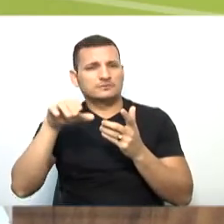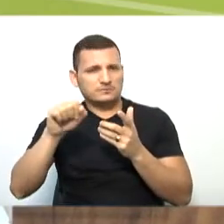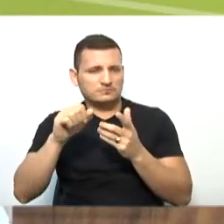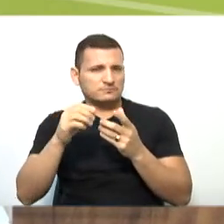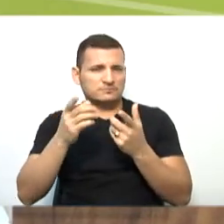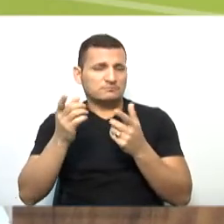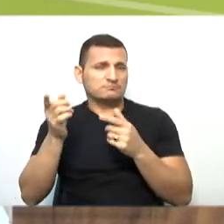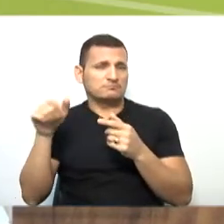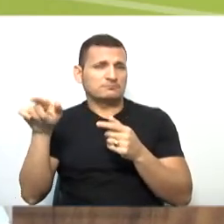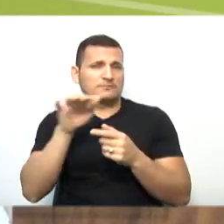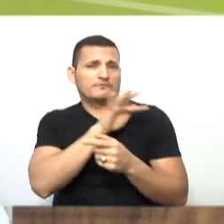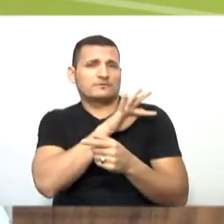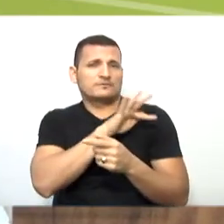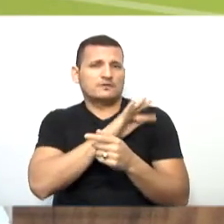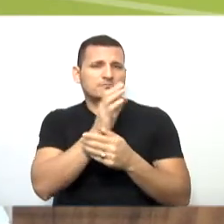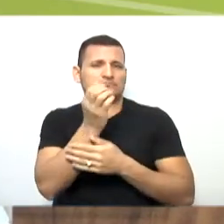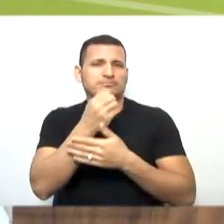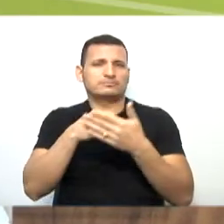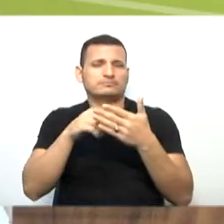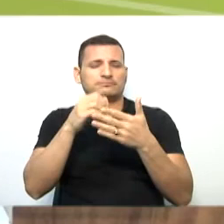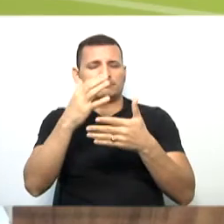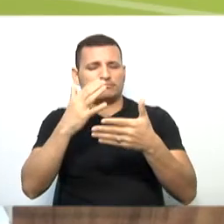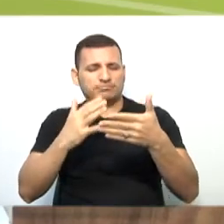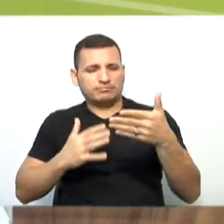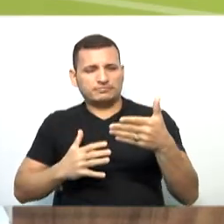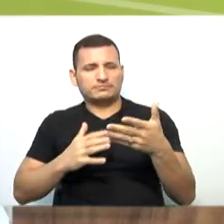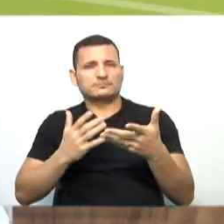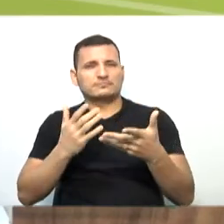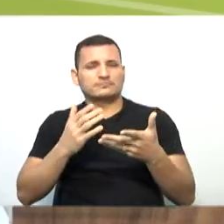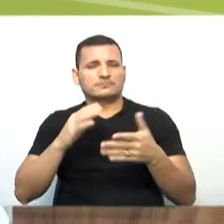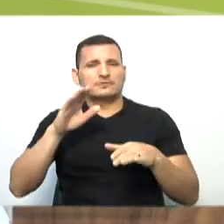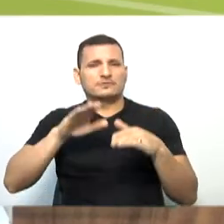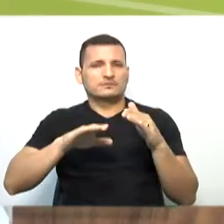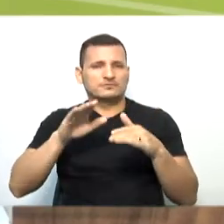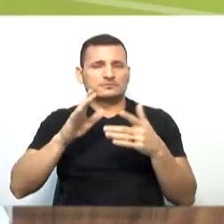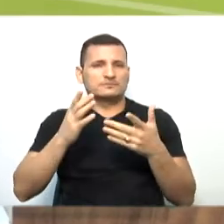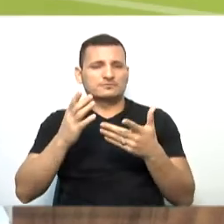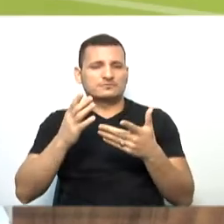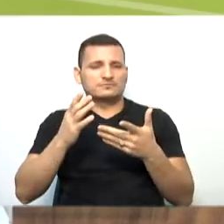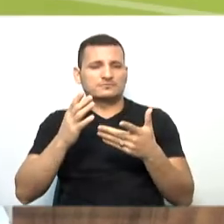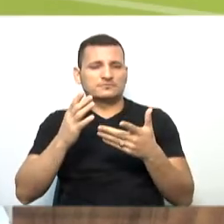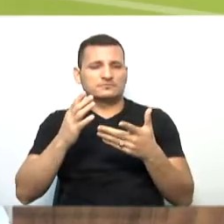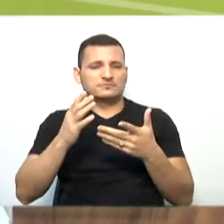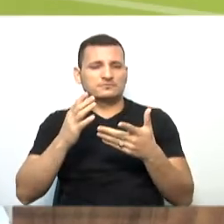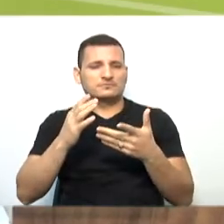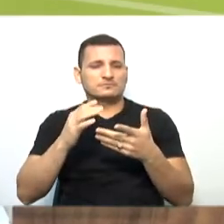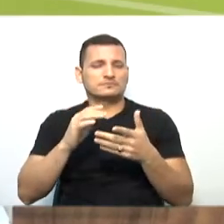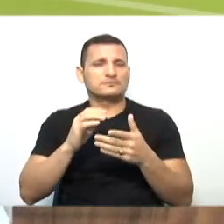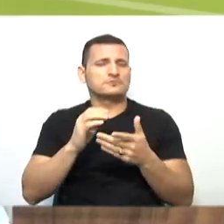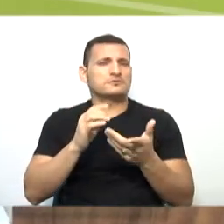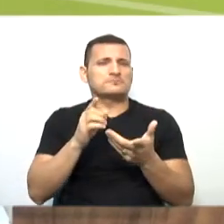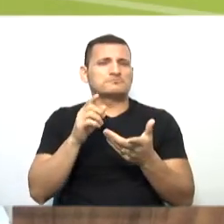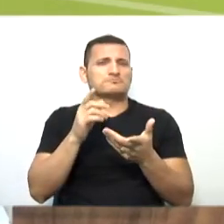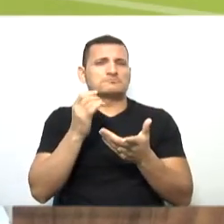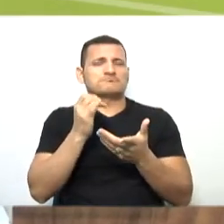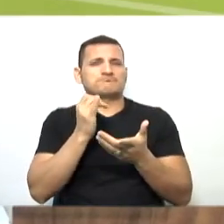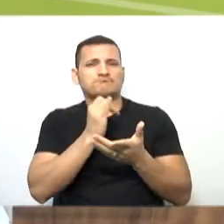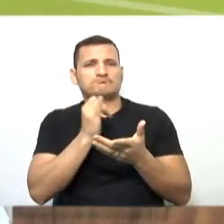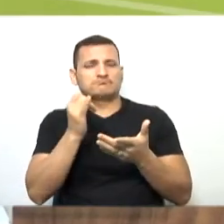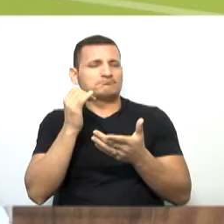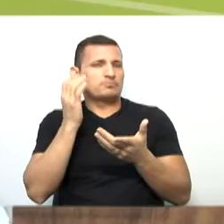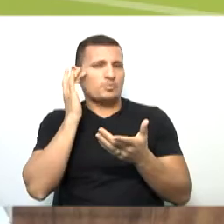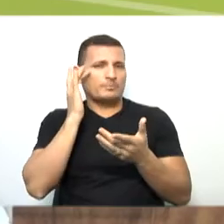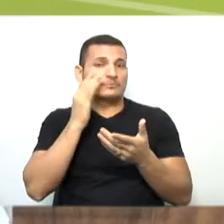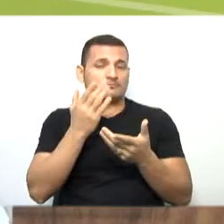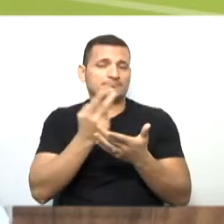e a faculdade recebia aquele monte de kkkk e recebia todos isso aí, e os tutores ficavam sem saber o que é. Poxa, é o